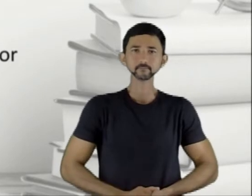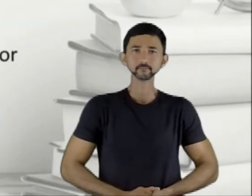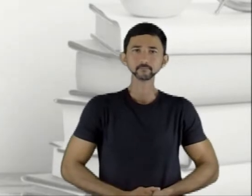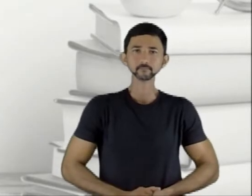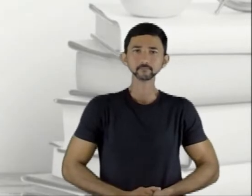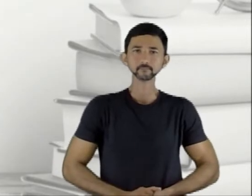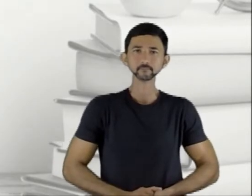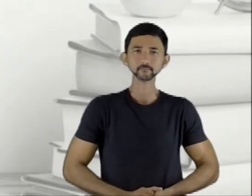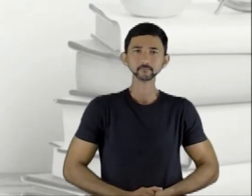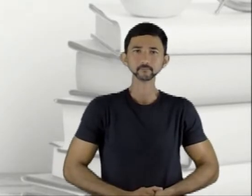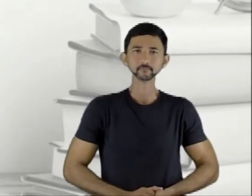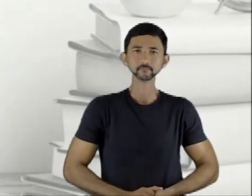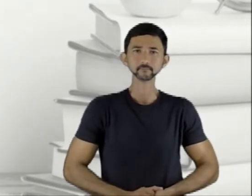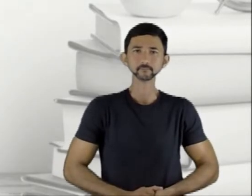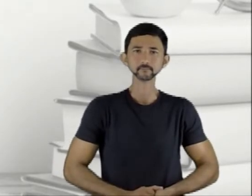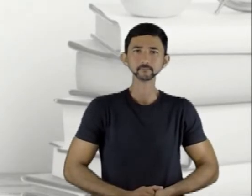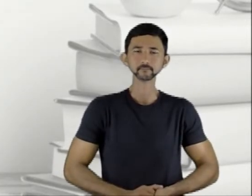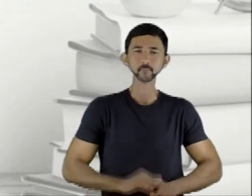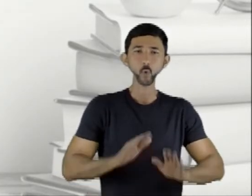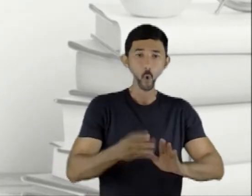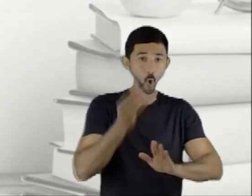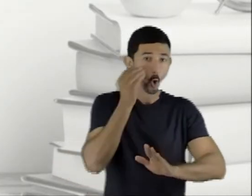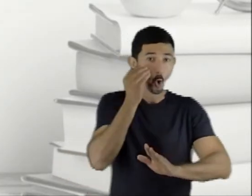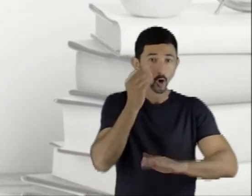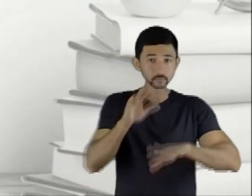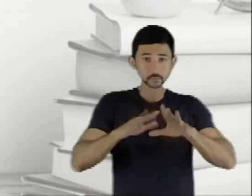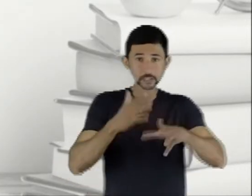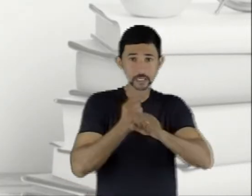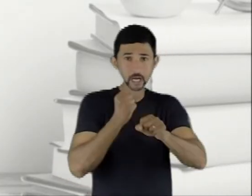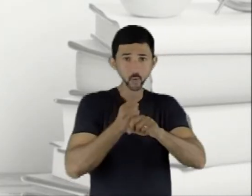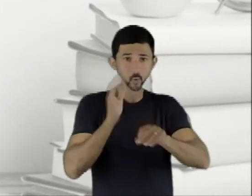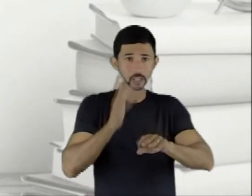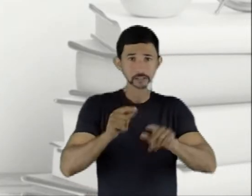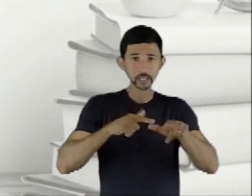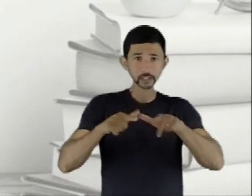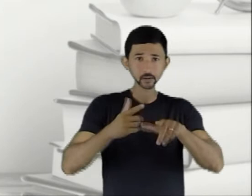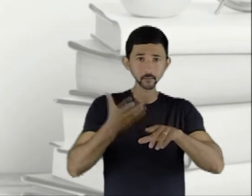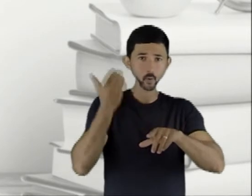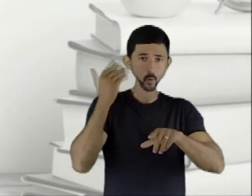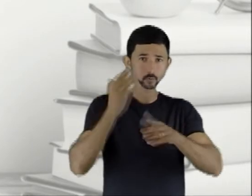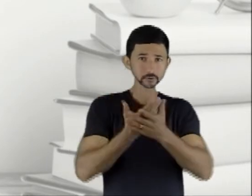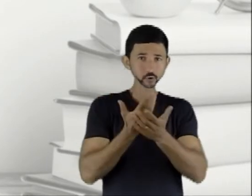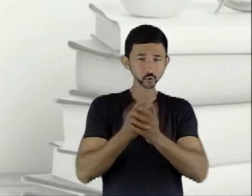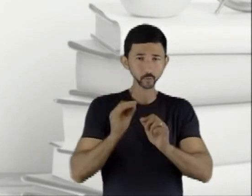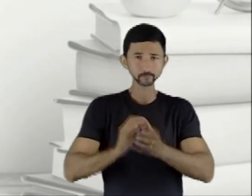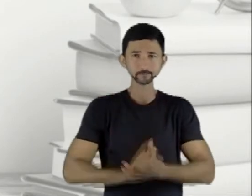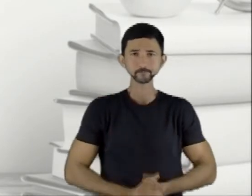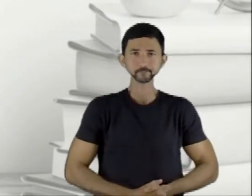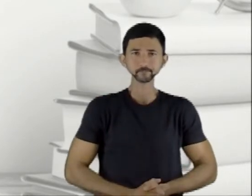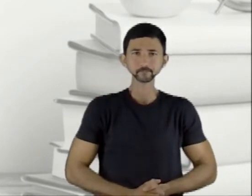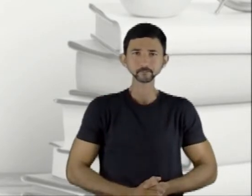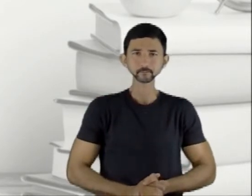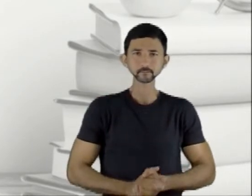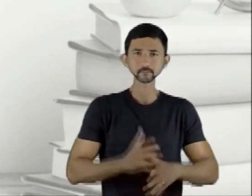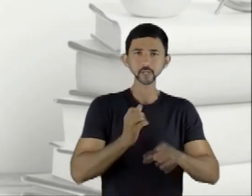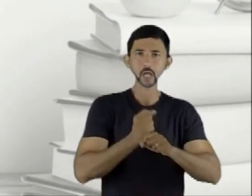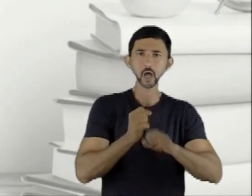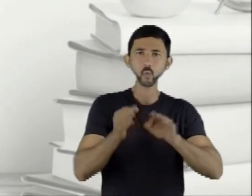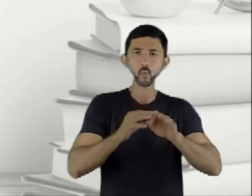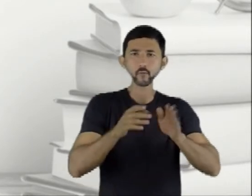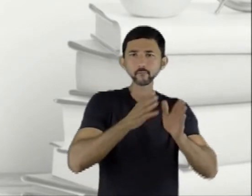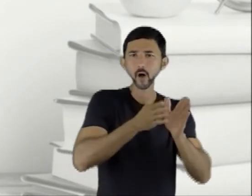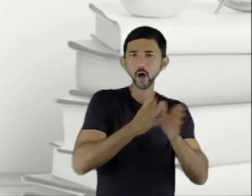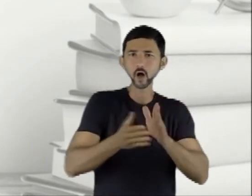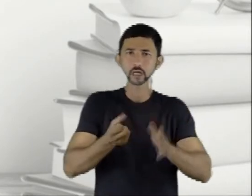certo? Algumas observações para a moda que a gente já trabalhou. A moda de uma série de dados é determinada